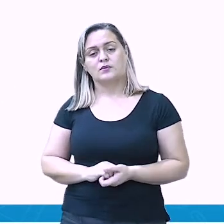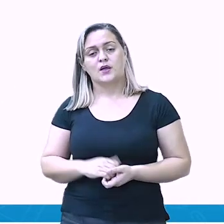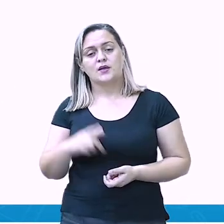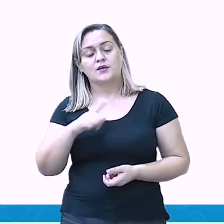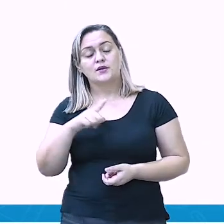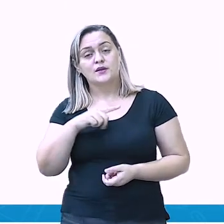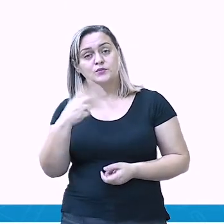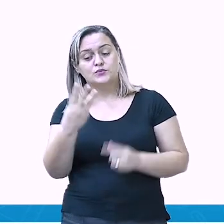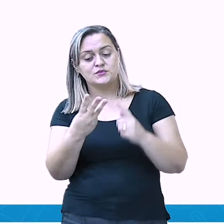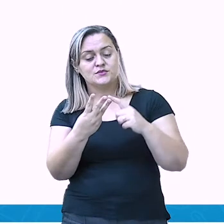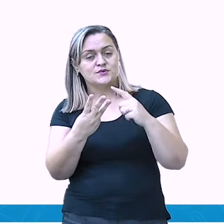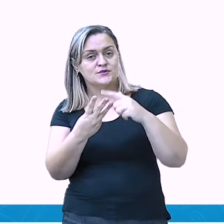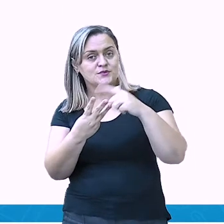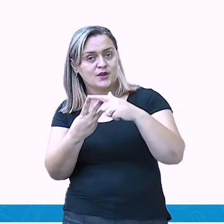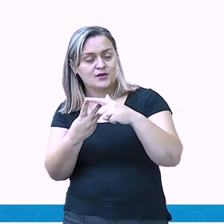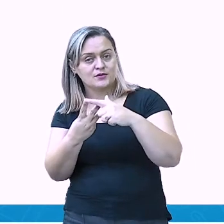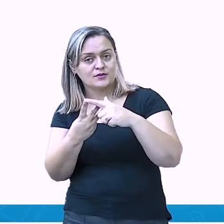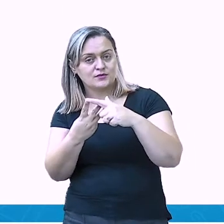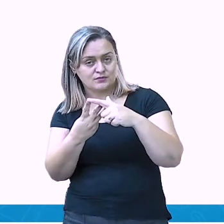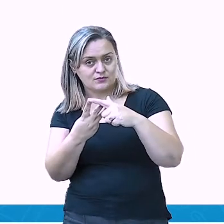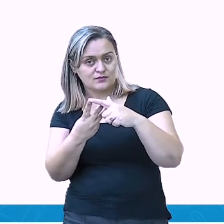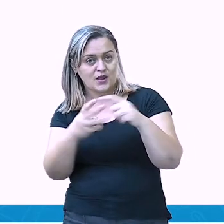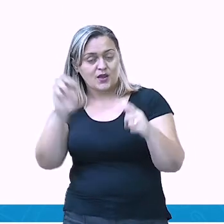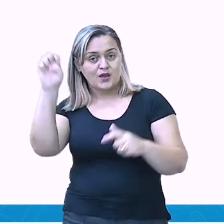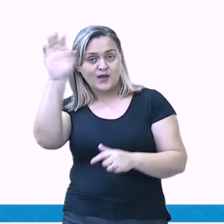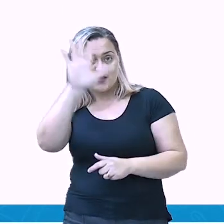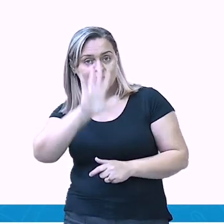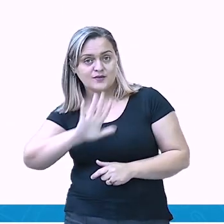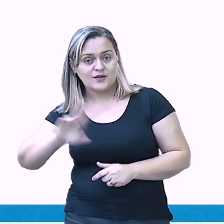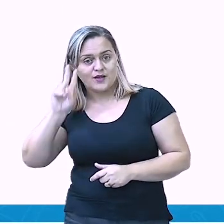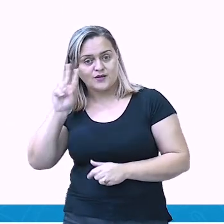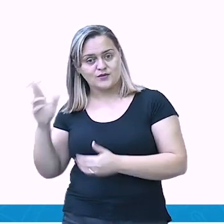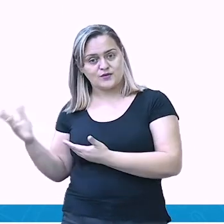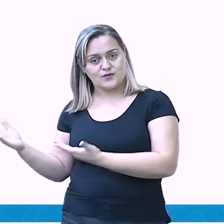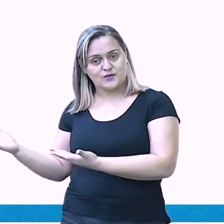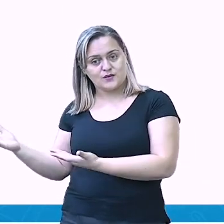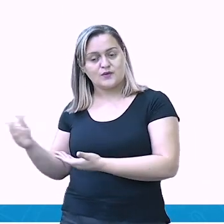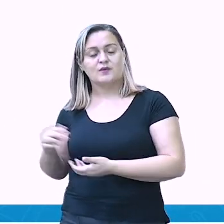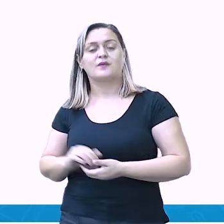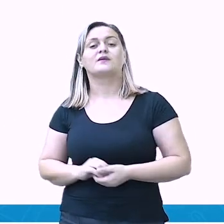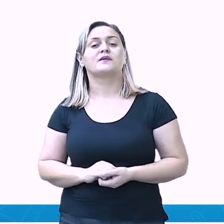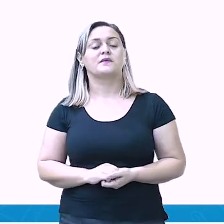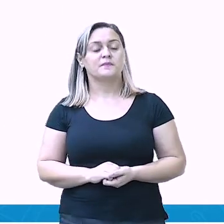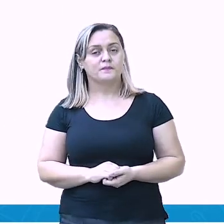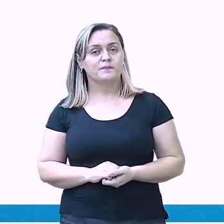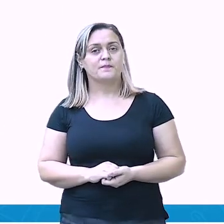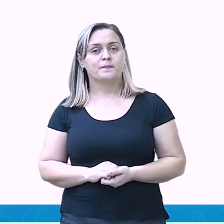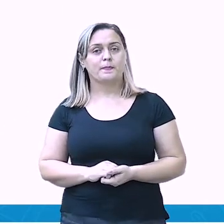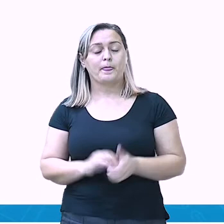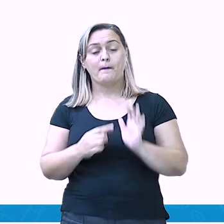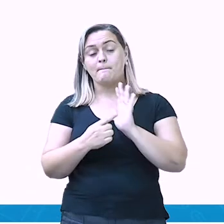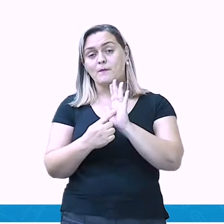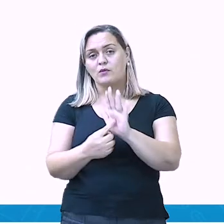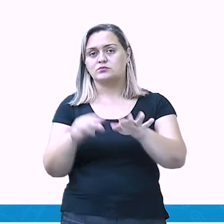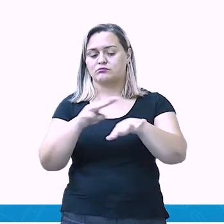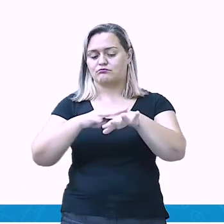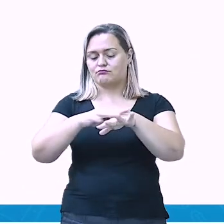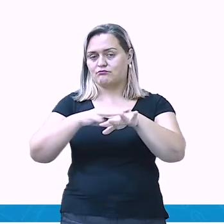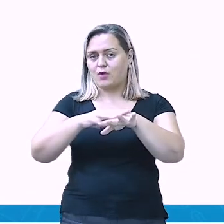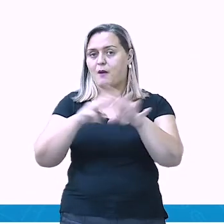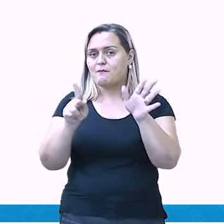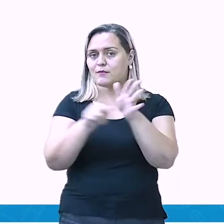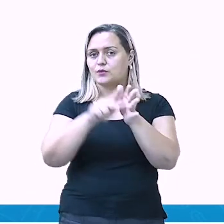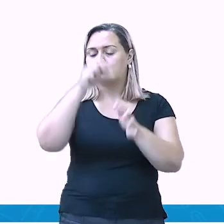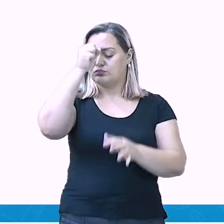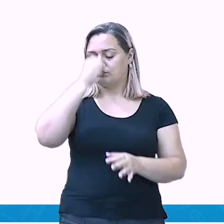o Paraná, nós temos a Santa Catarina, nós temos o Rio Grande do Sul. Então, se